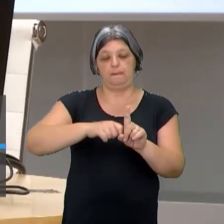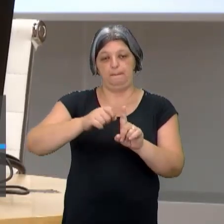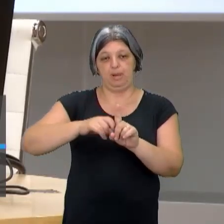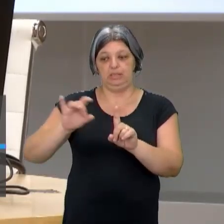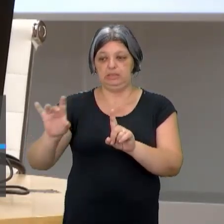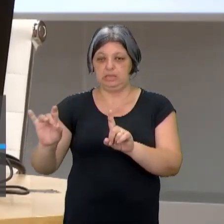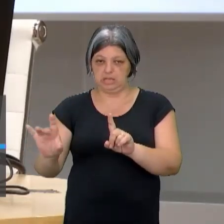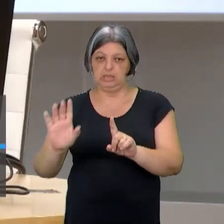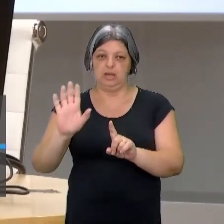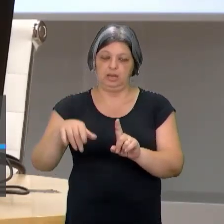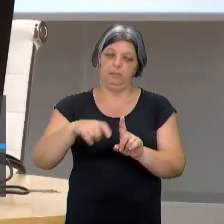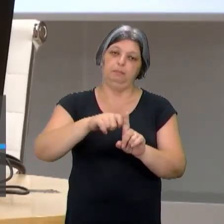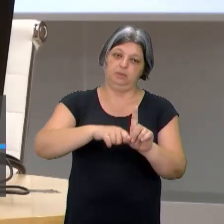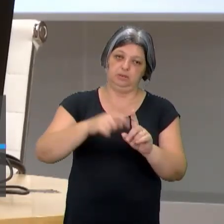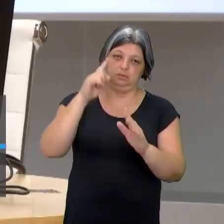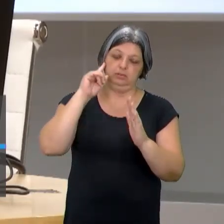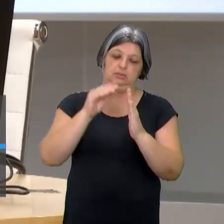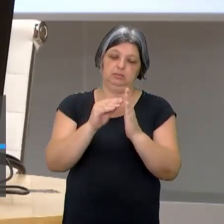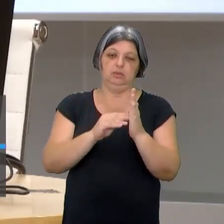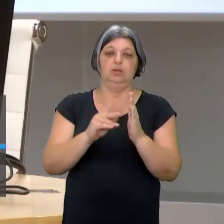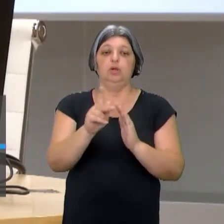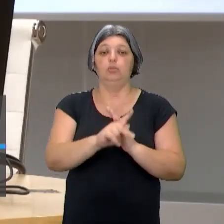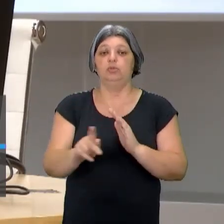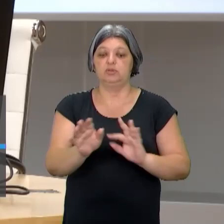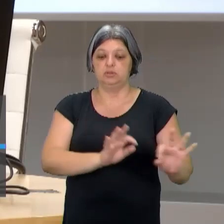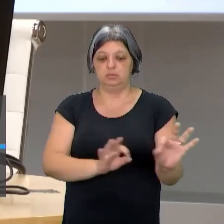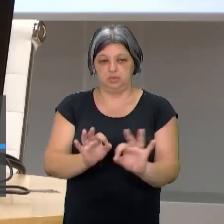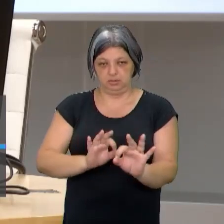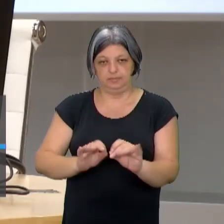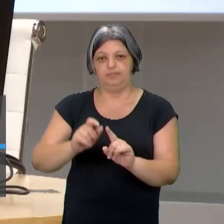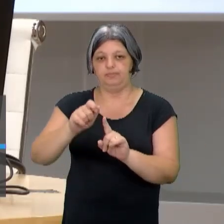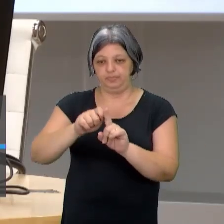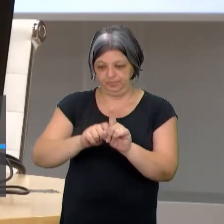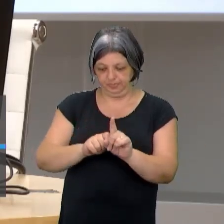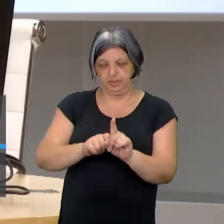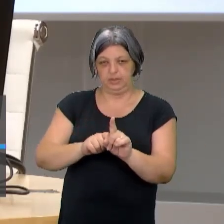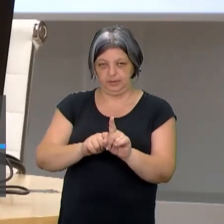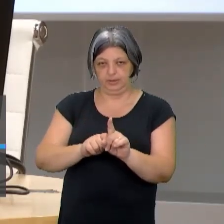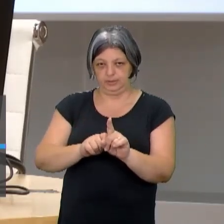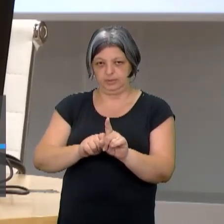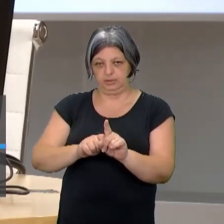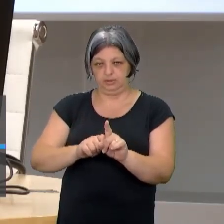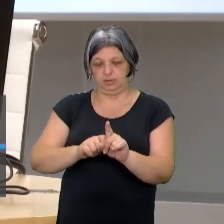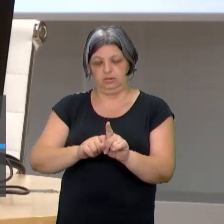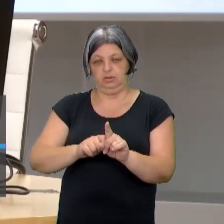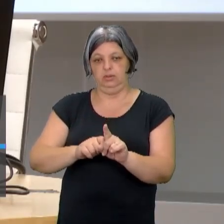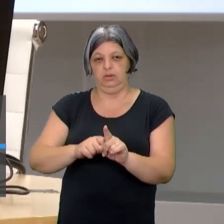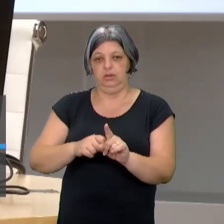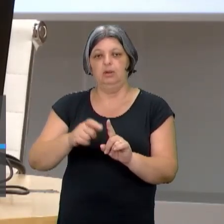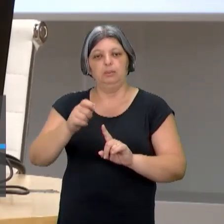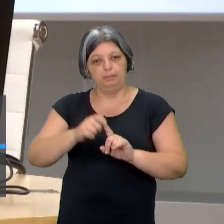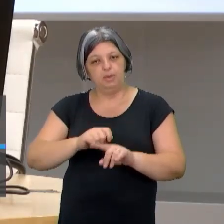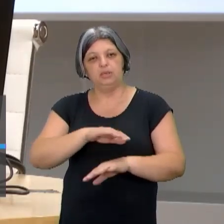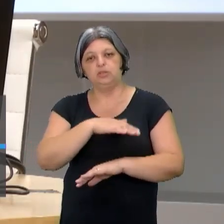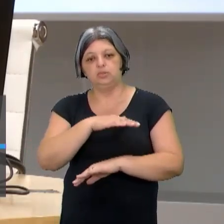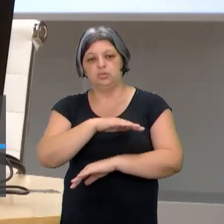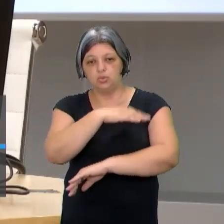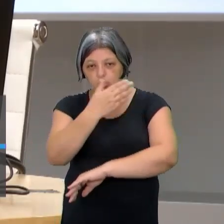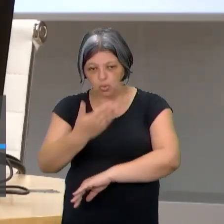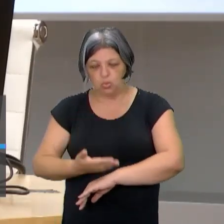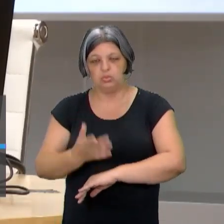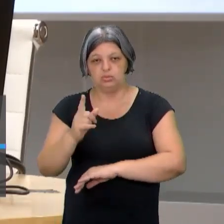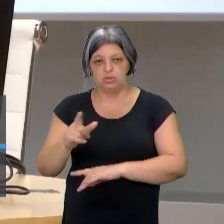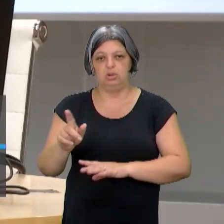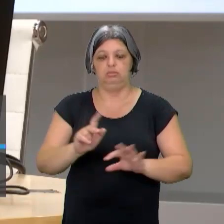agenda mensal. E aí, os professores preparam, planejam aquele mês, né, e aí esse mês é validado aí pelo PCA, por